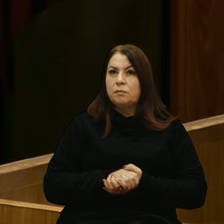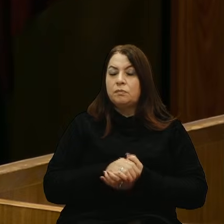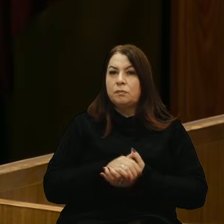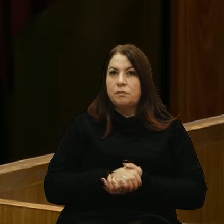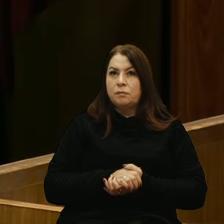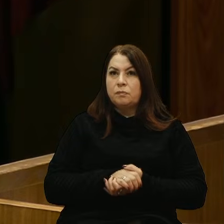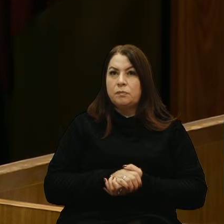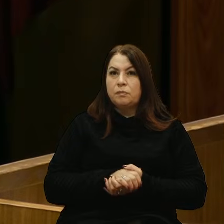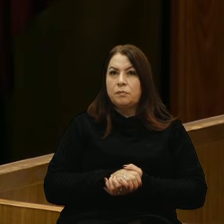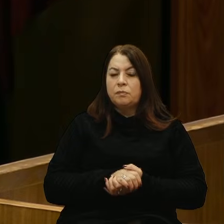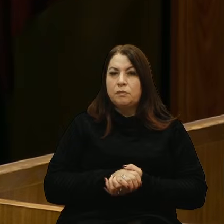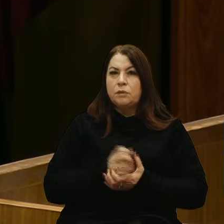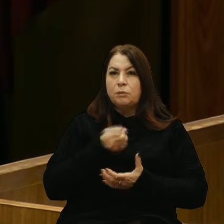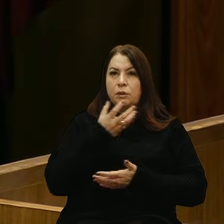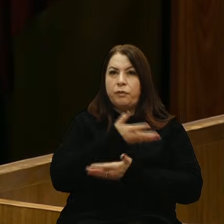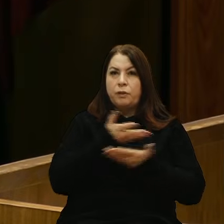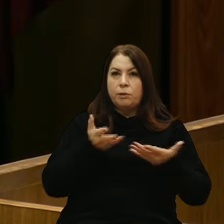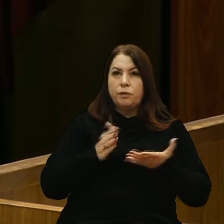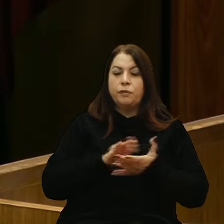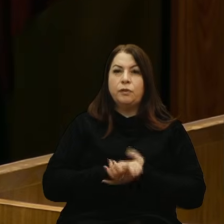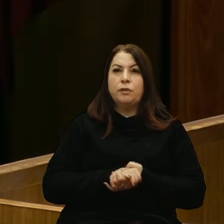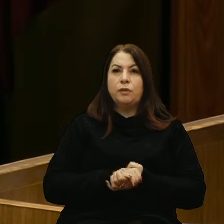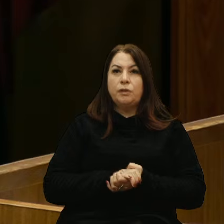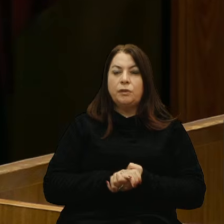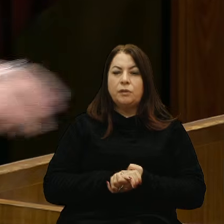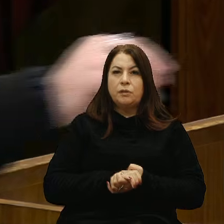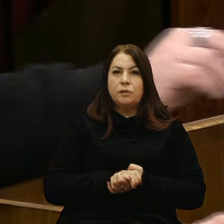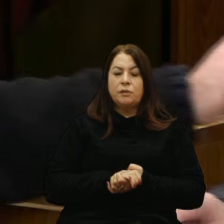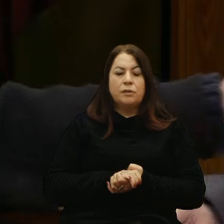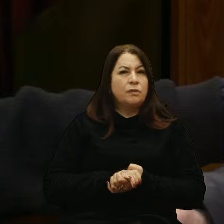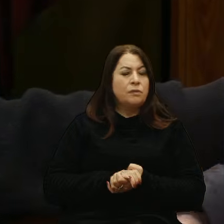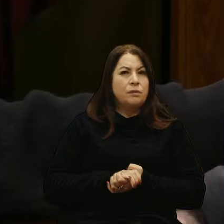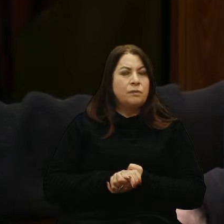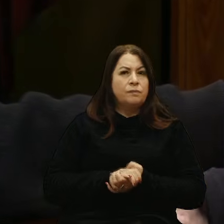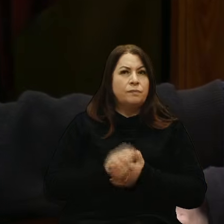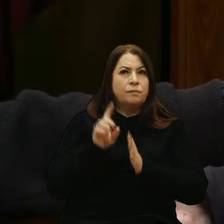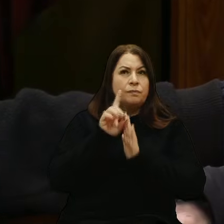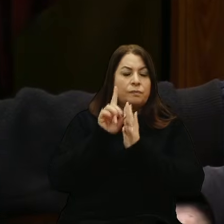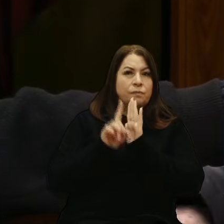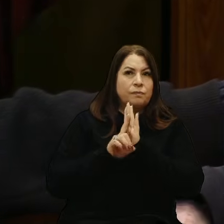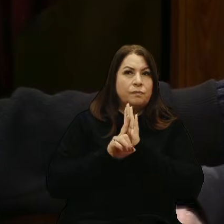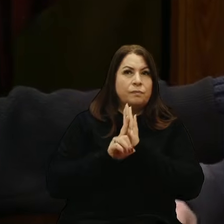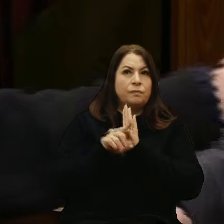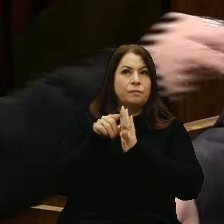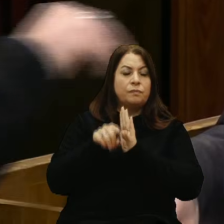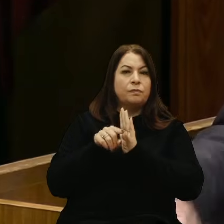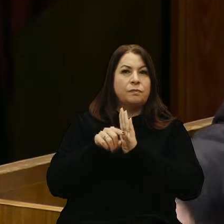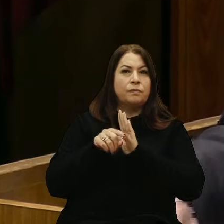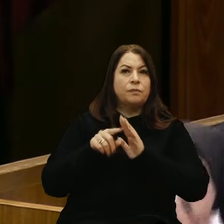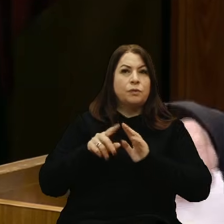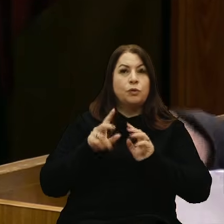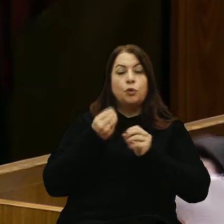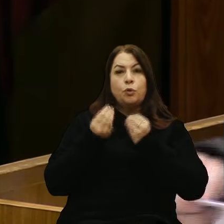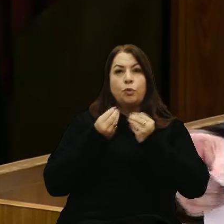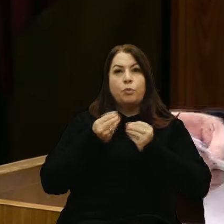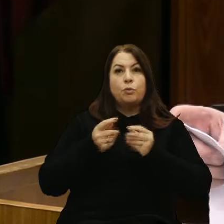Então, vamos relatar o impacto do decreto e a contenção de despesas.